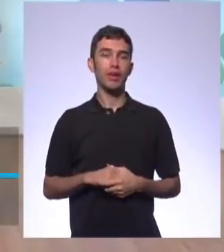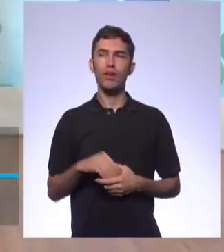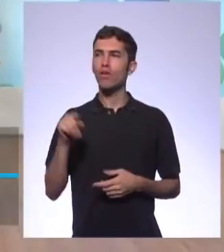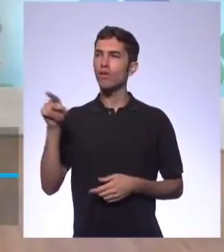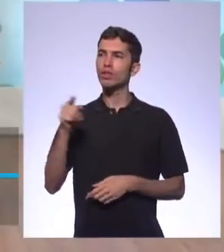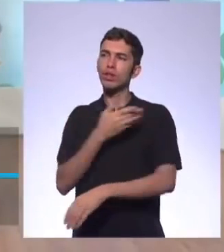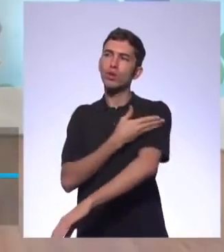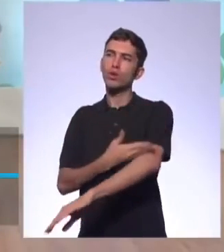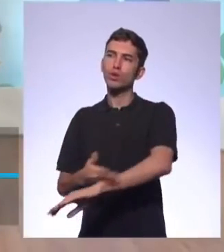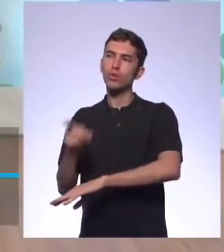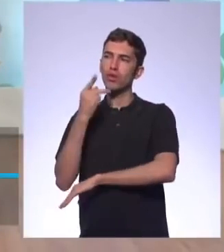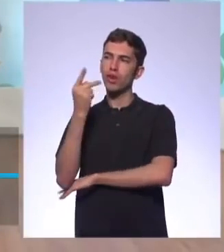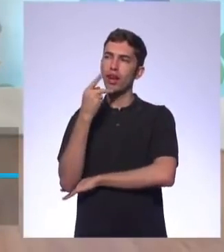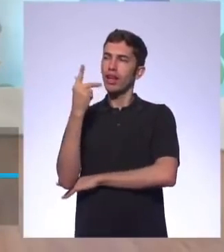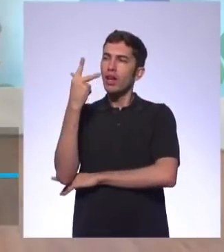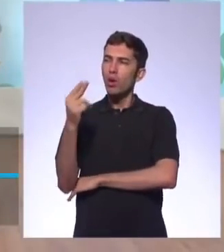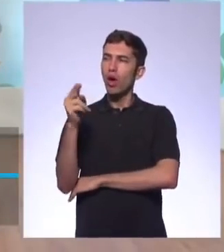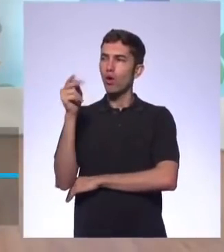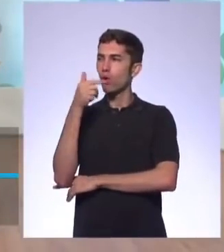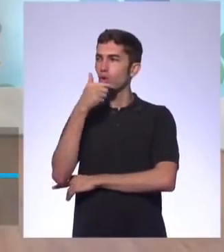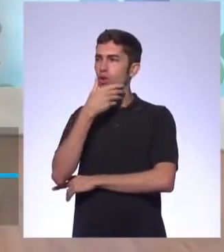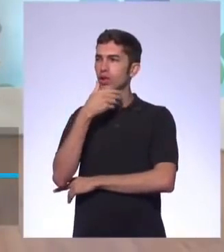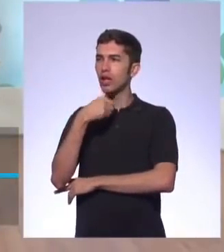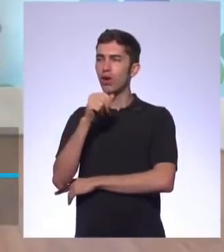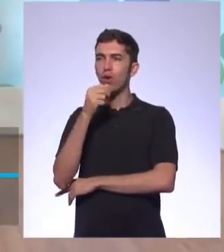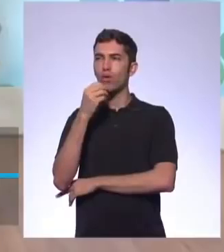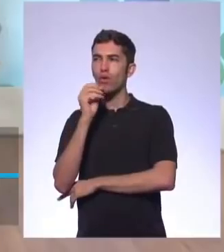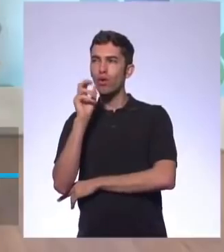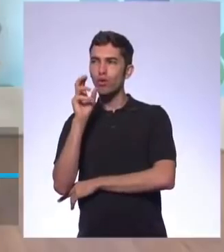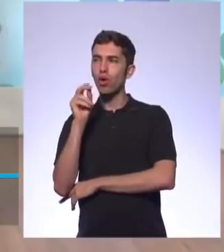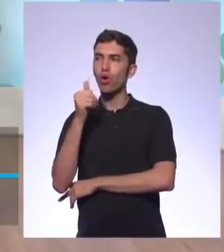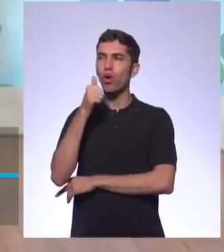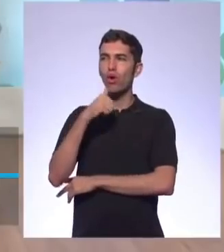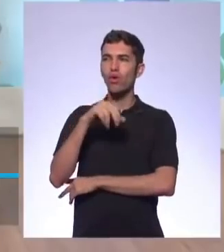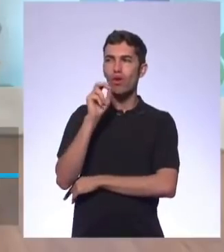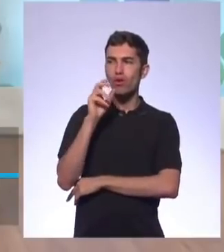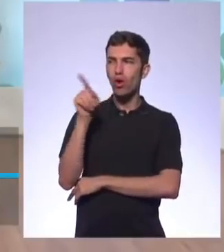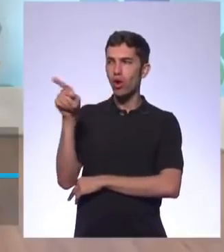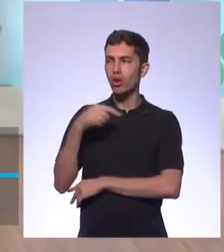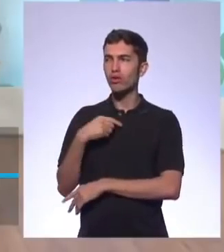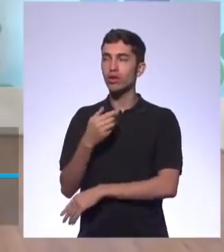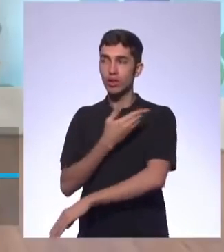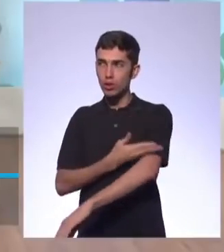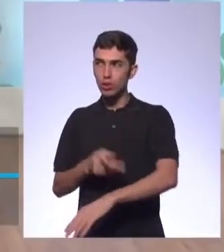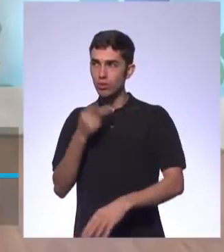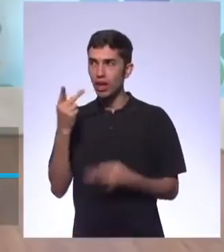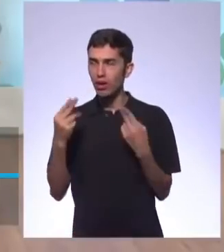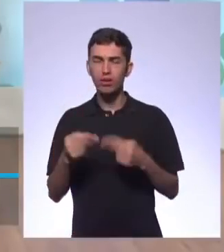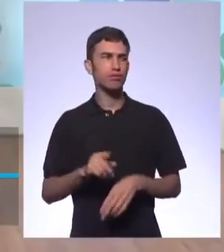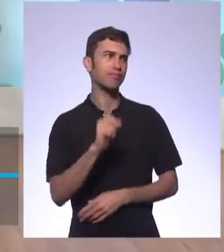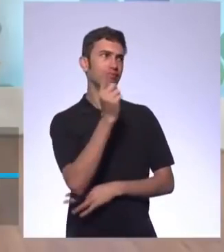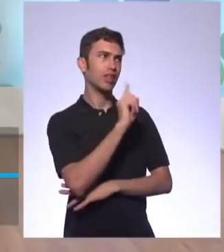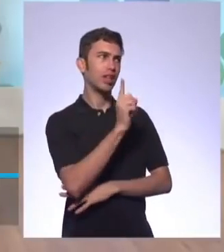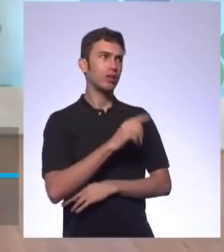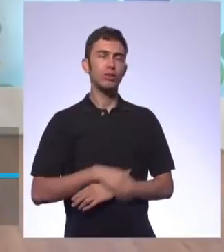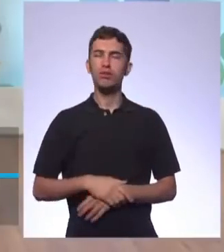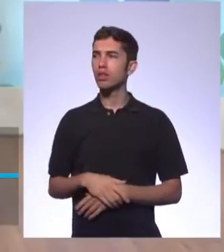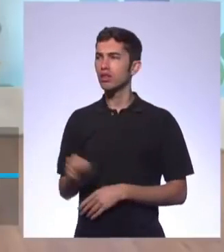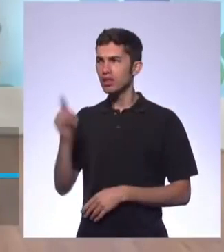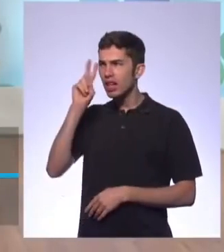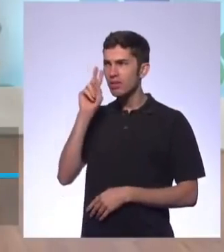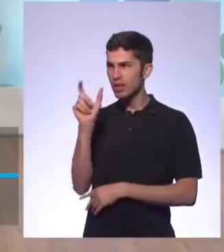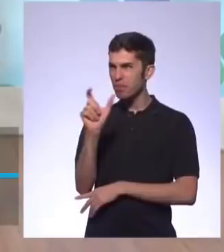mesma forma que seus avós falavam? Não. Tem alguma palavra que seus avós falavam que de repente você ainda usa ou